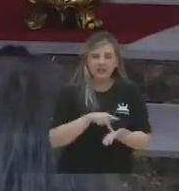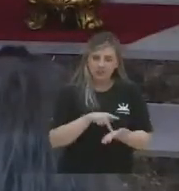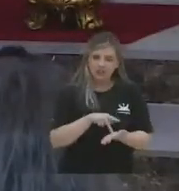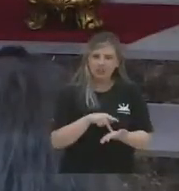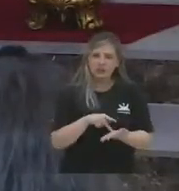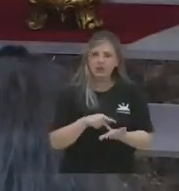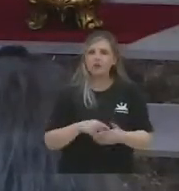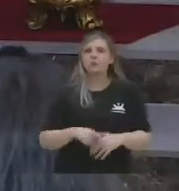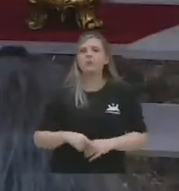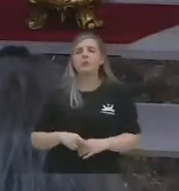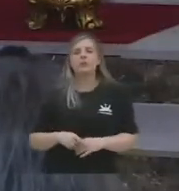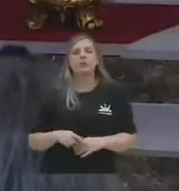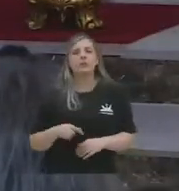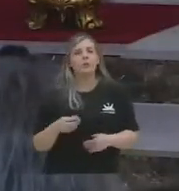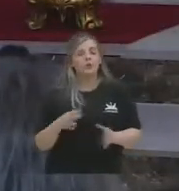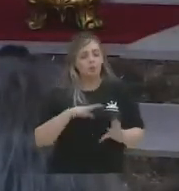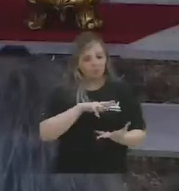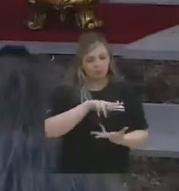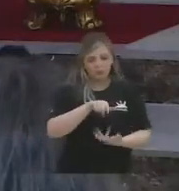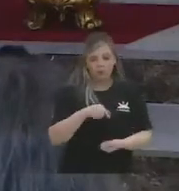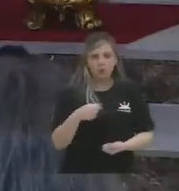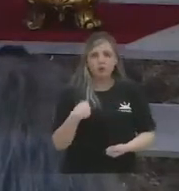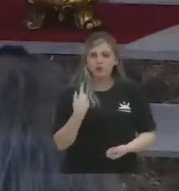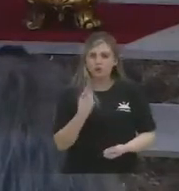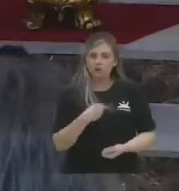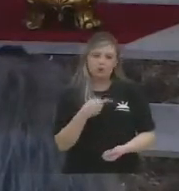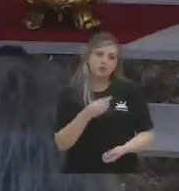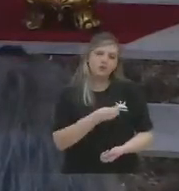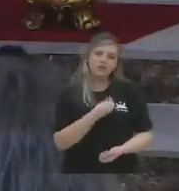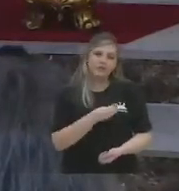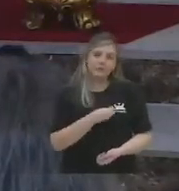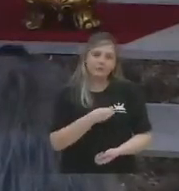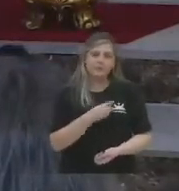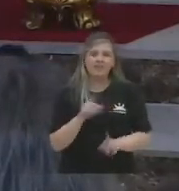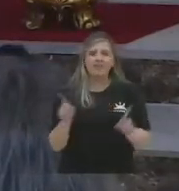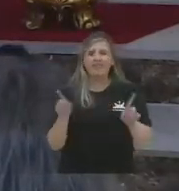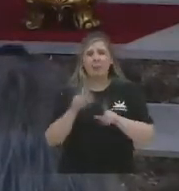mundo que nós vivemos, e não o mundo que a gente cria na mente.